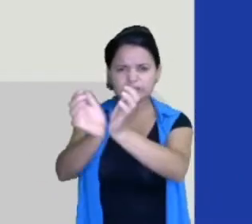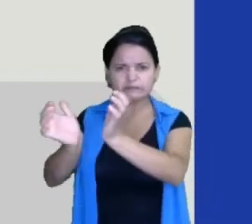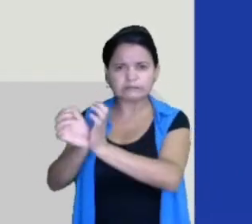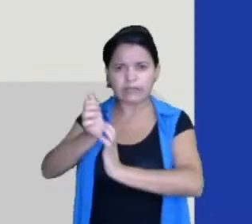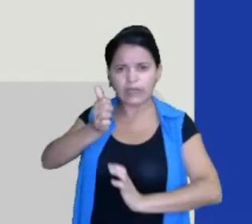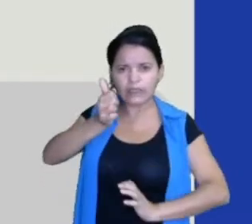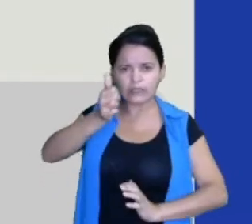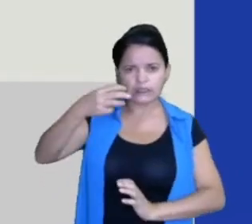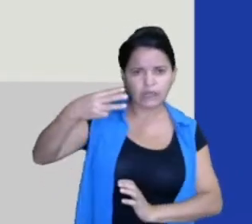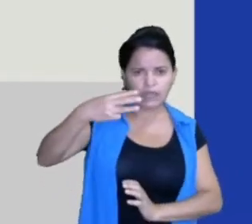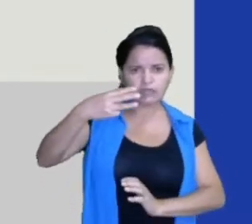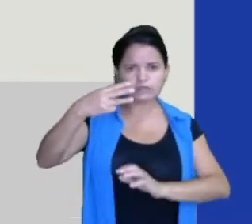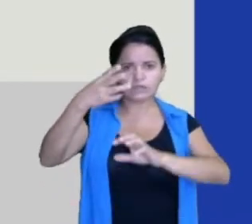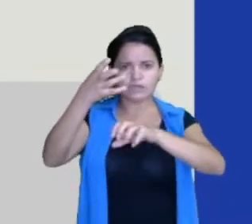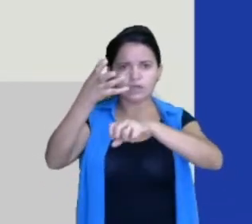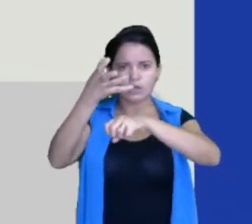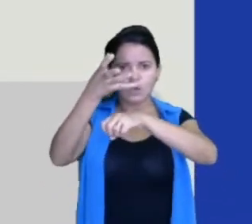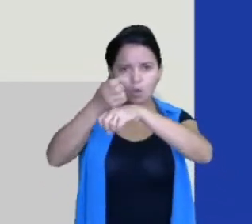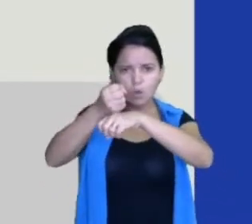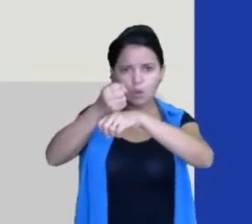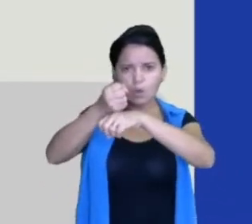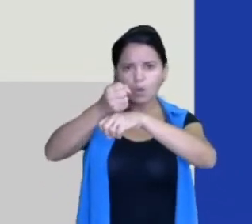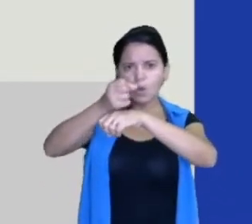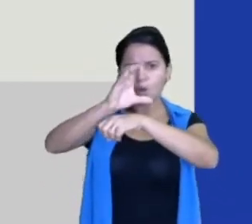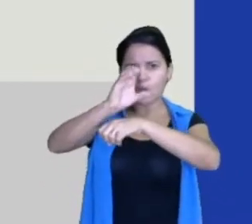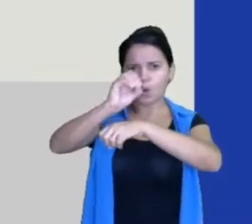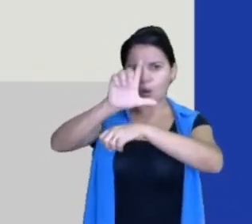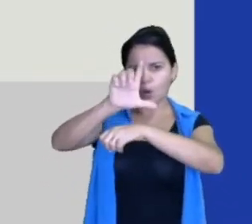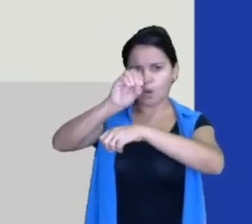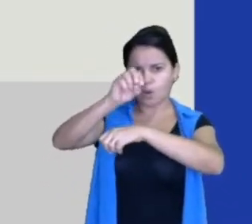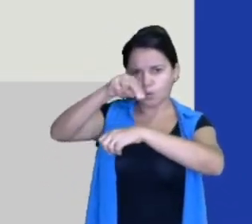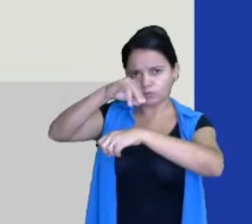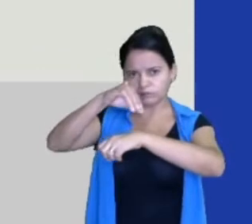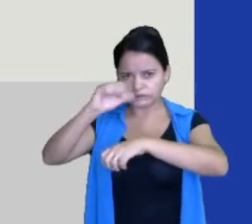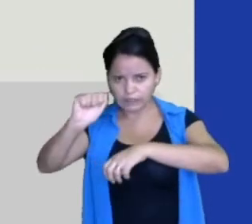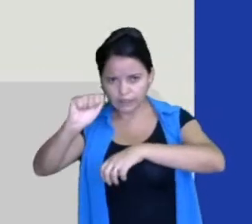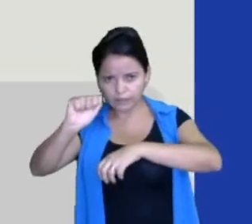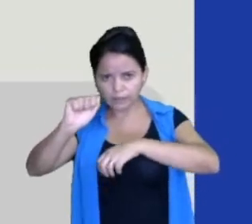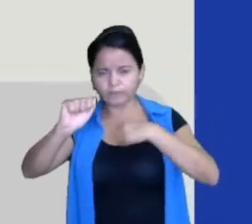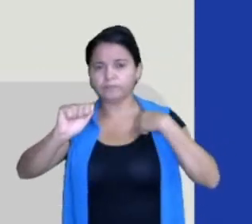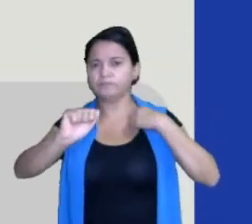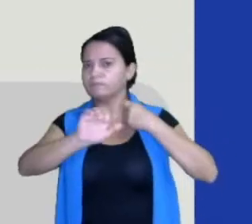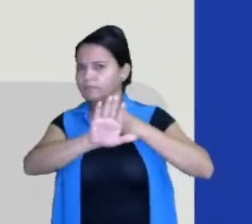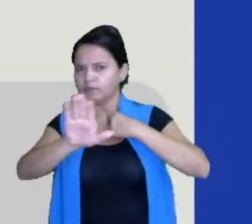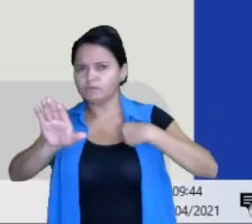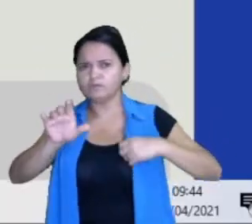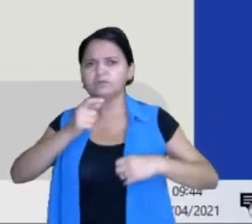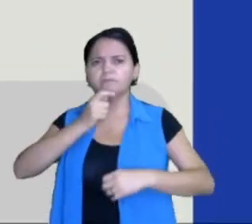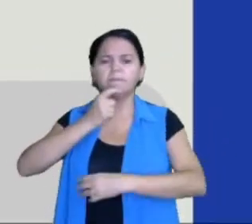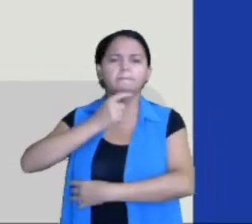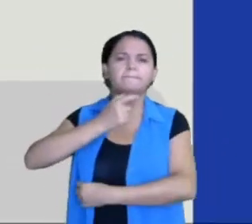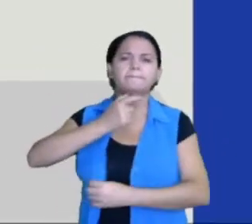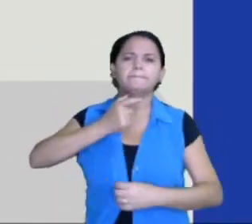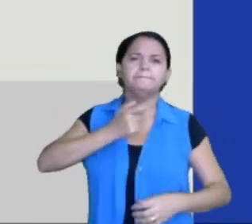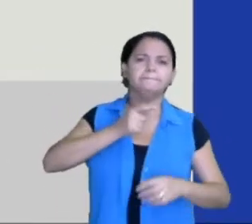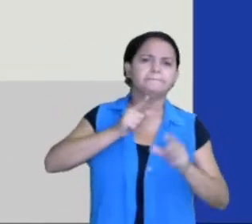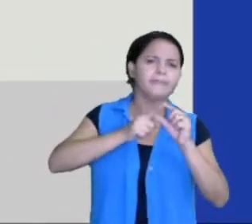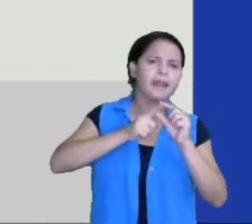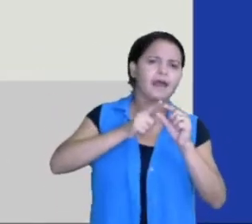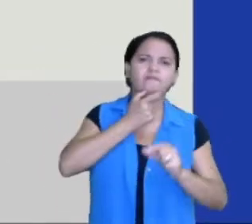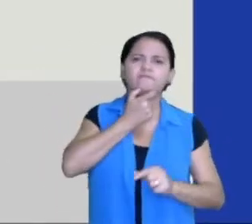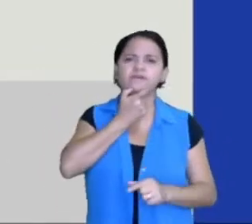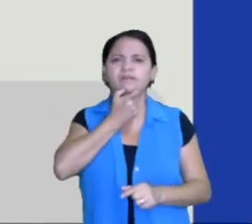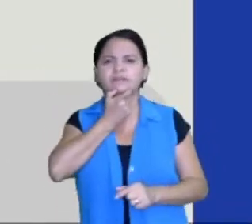norte-americanas. Tá tudo escrito aí? Só vou ler algumas aqui, tá? Tá em inglês, não se preocupe não. Então temos